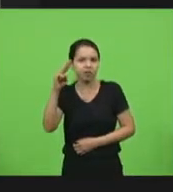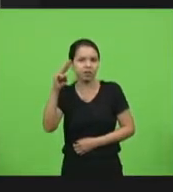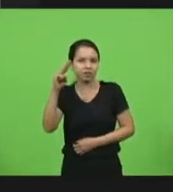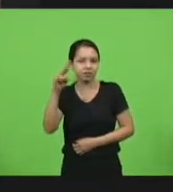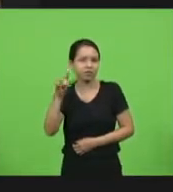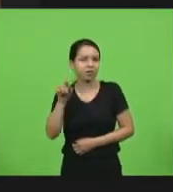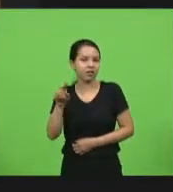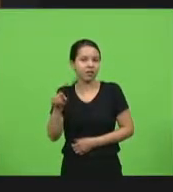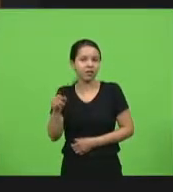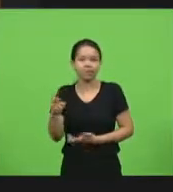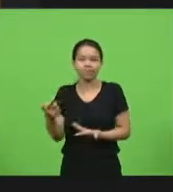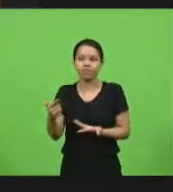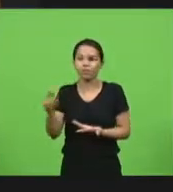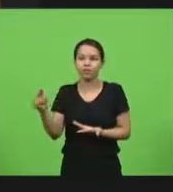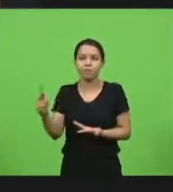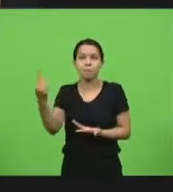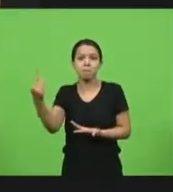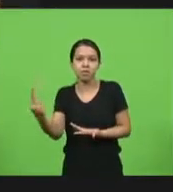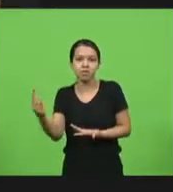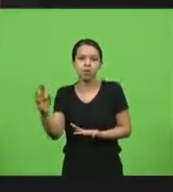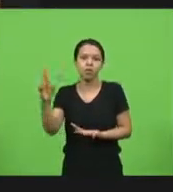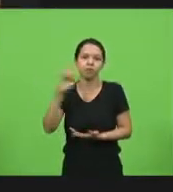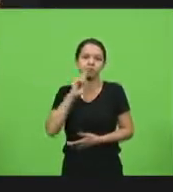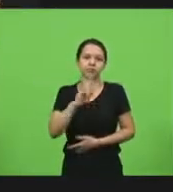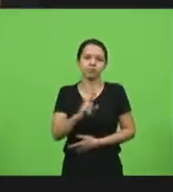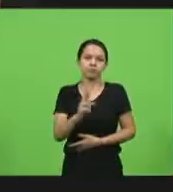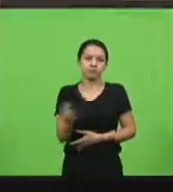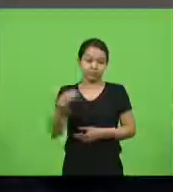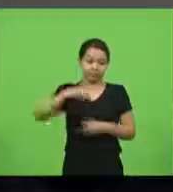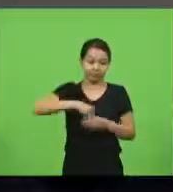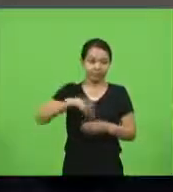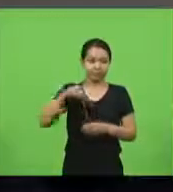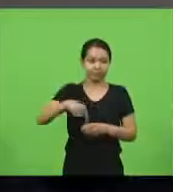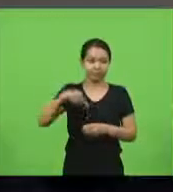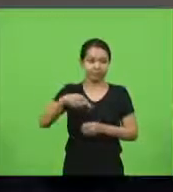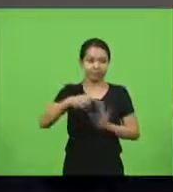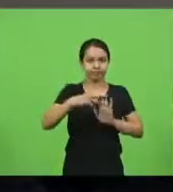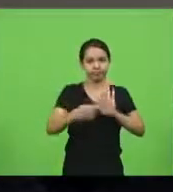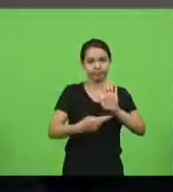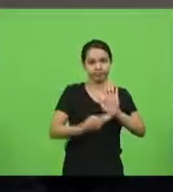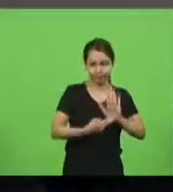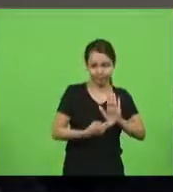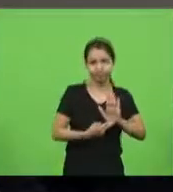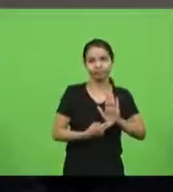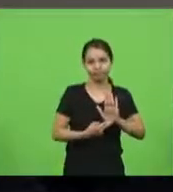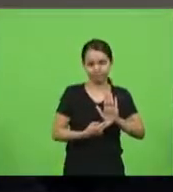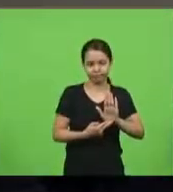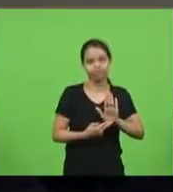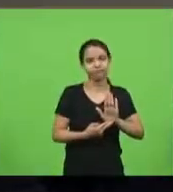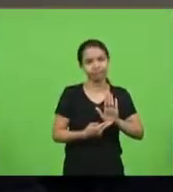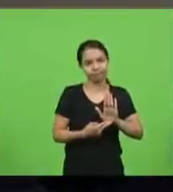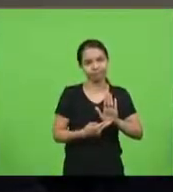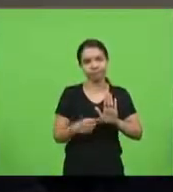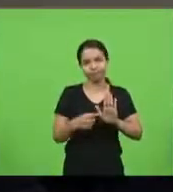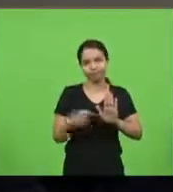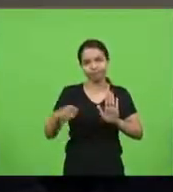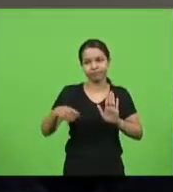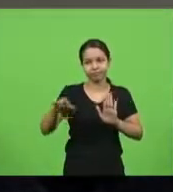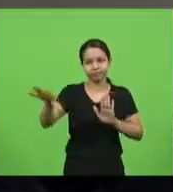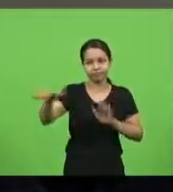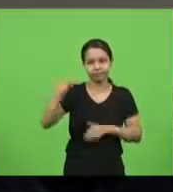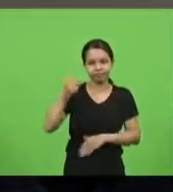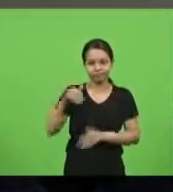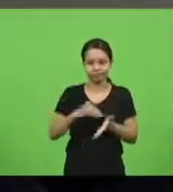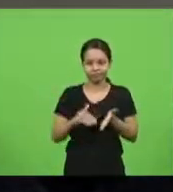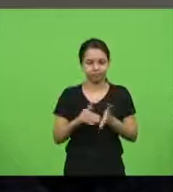tem alguém que responda. E o nosso regimento interno só permite convocar o secretário, né? Por isso que a gente acabou